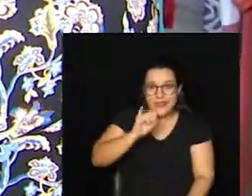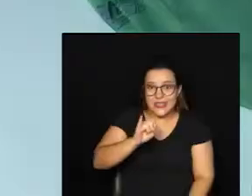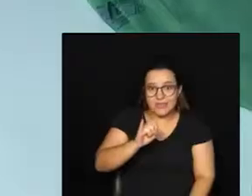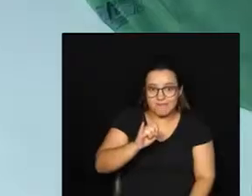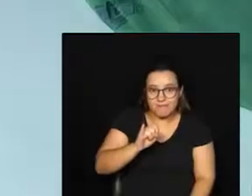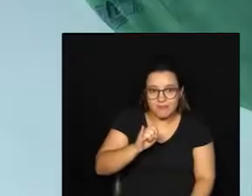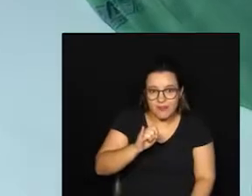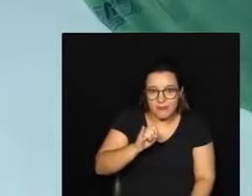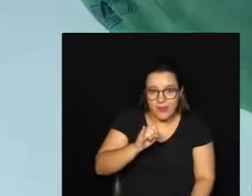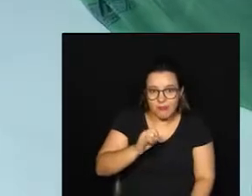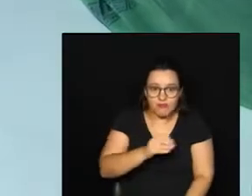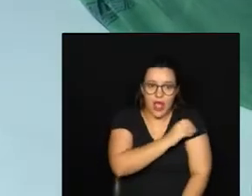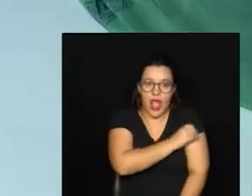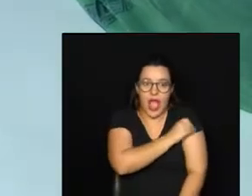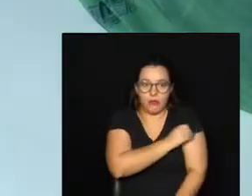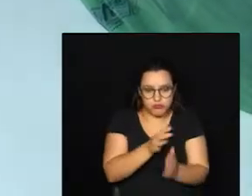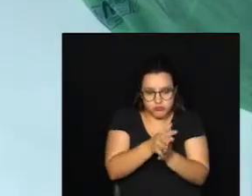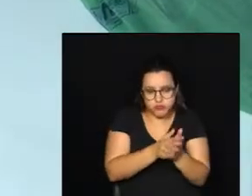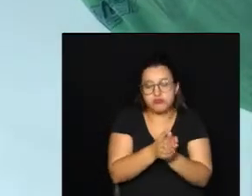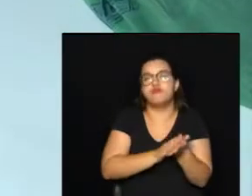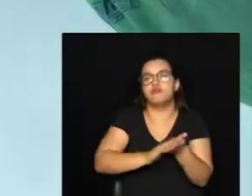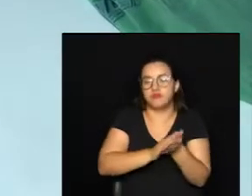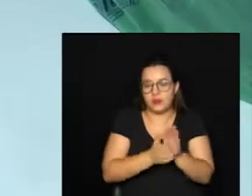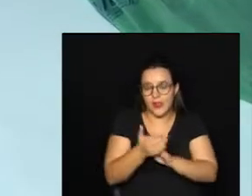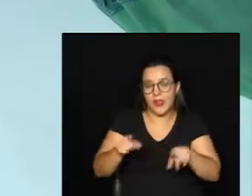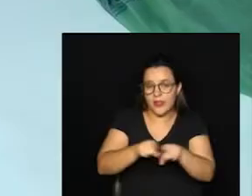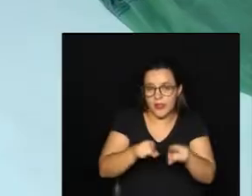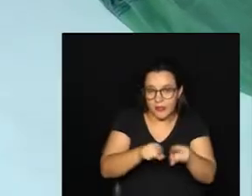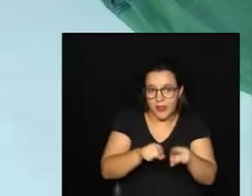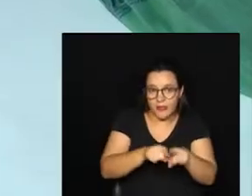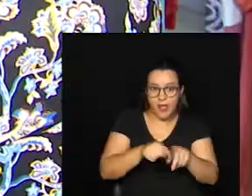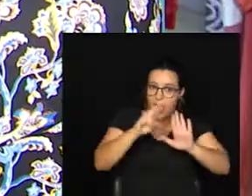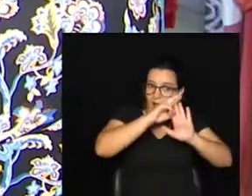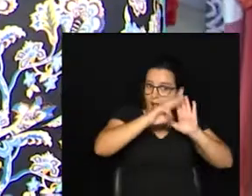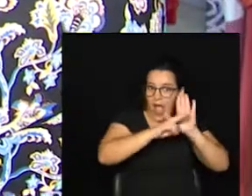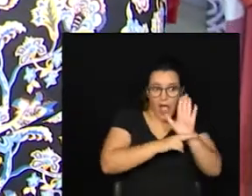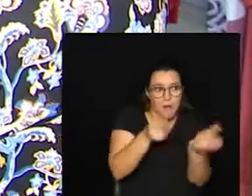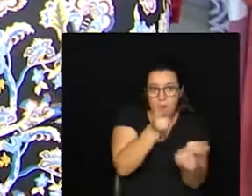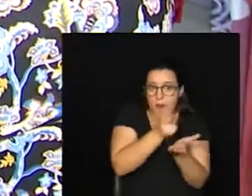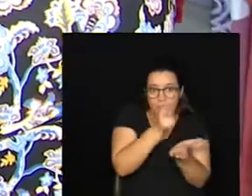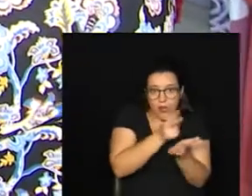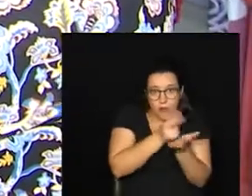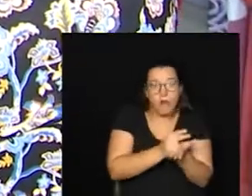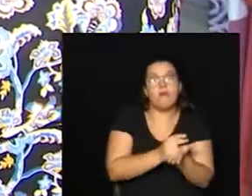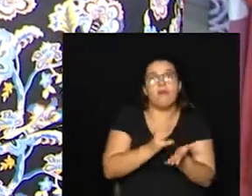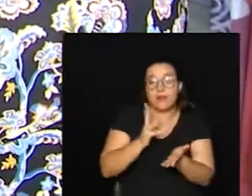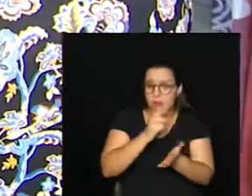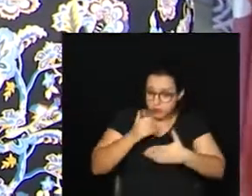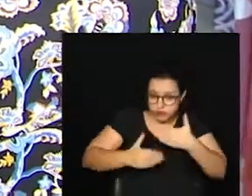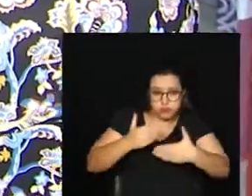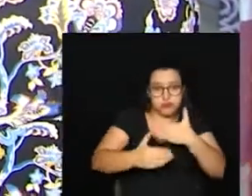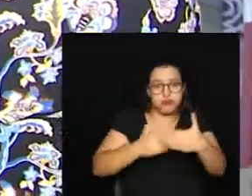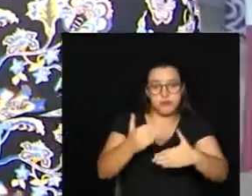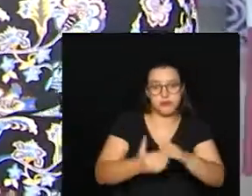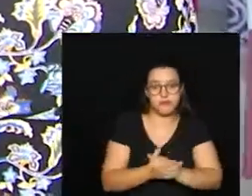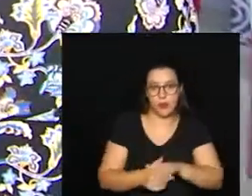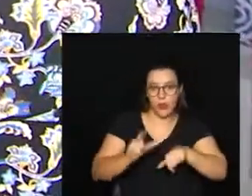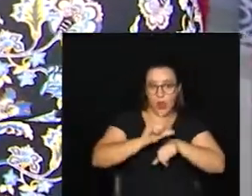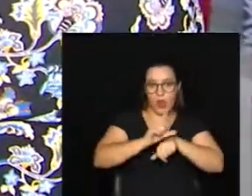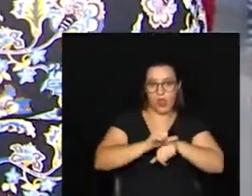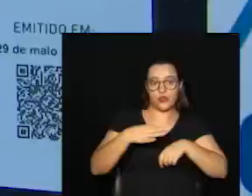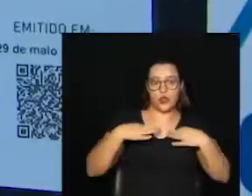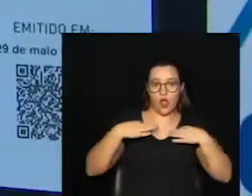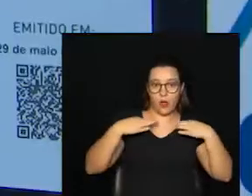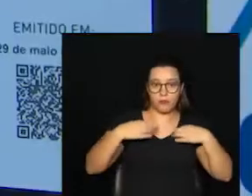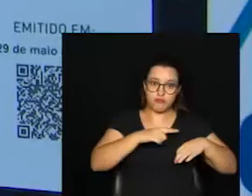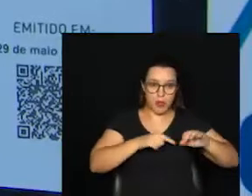possibilidade, usar álcool em gel, ainda permanecem e devem se estender por um bom tempo. Nessa loja de roupas, o